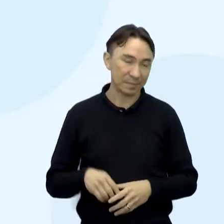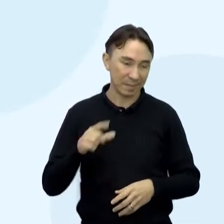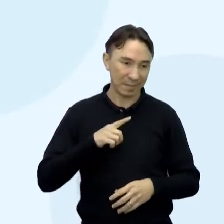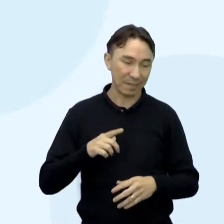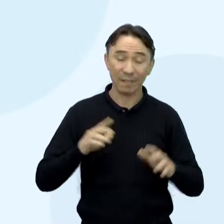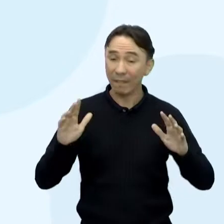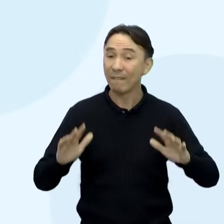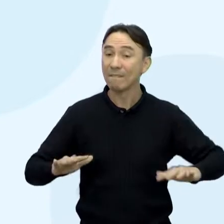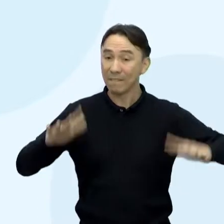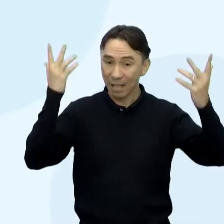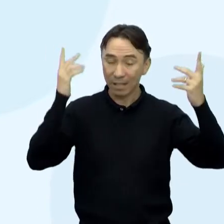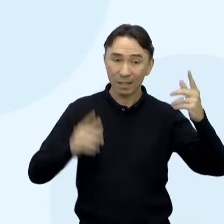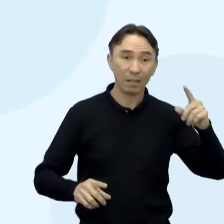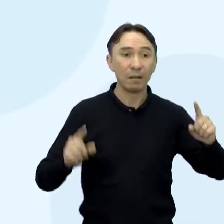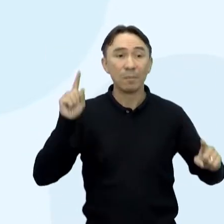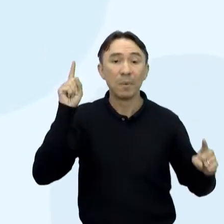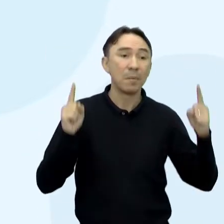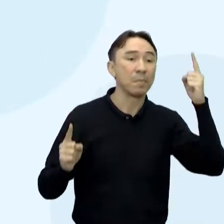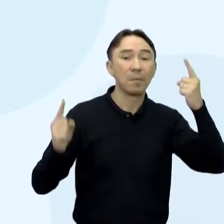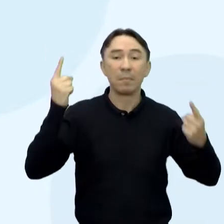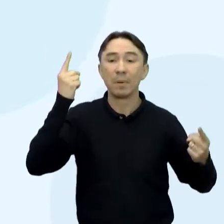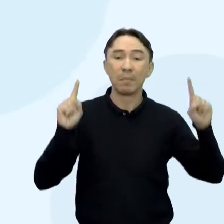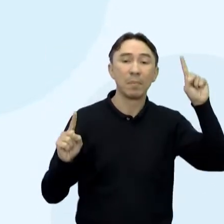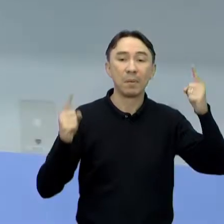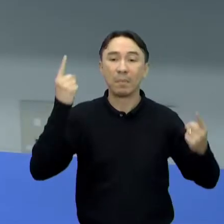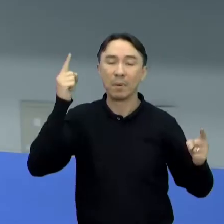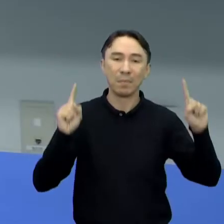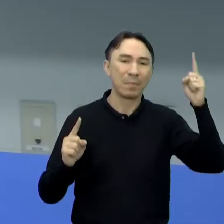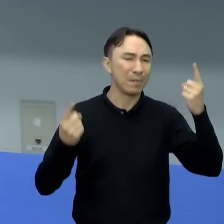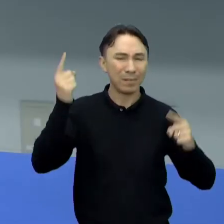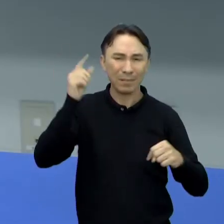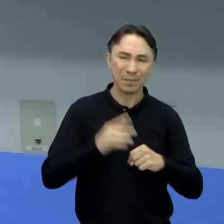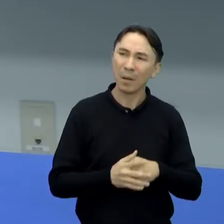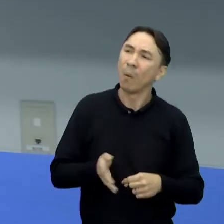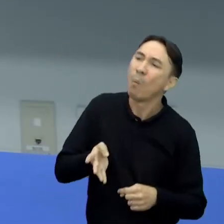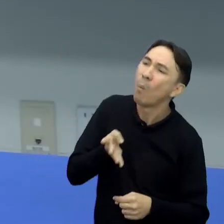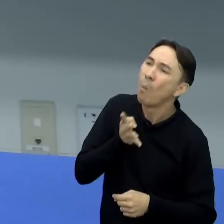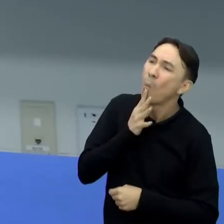carnaval. As pessoas, estranhos se abraçam.